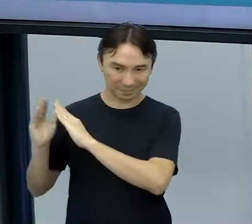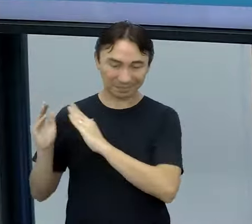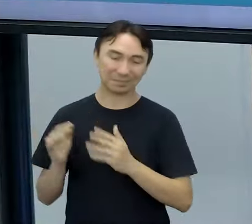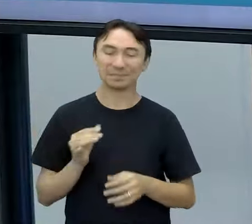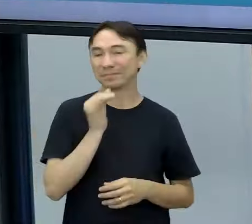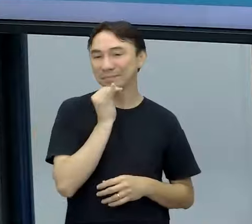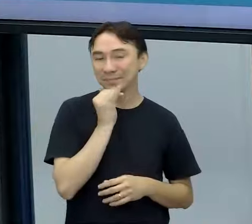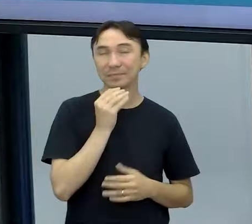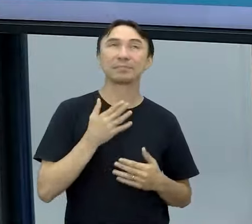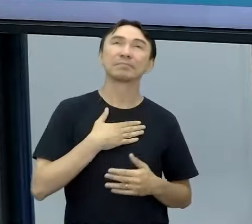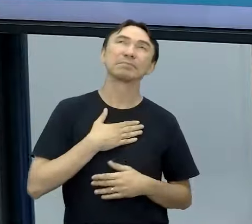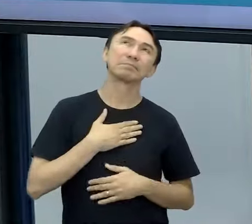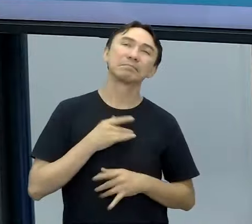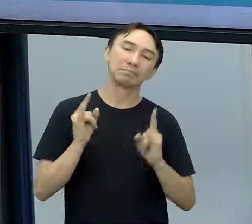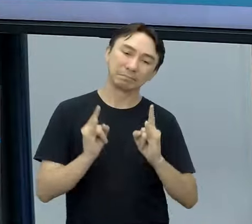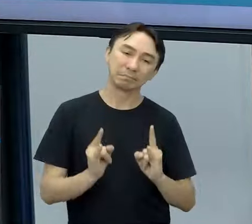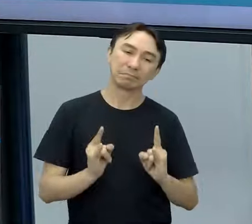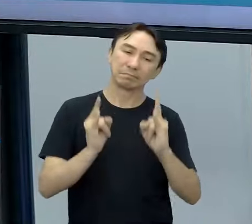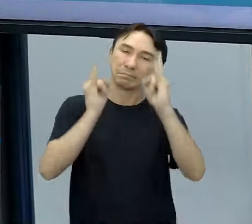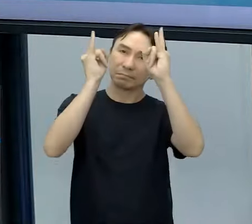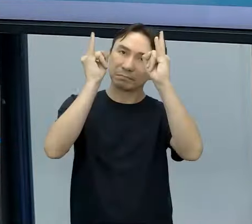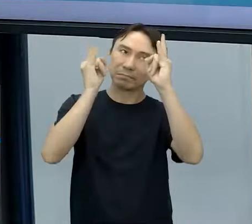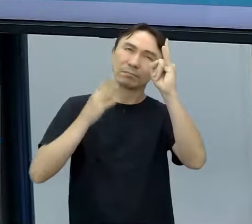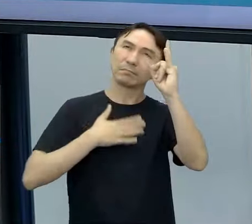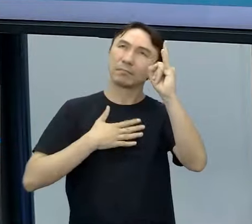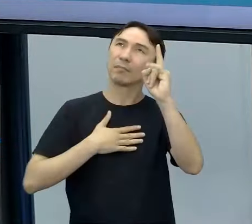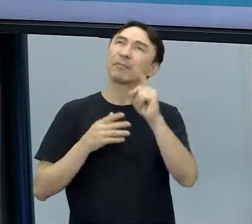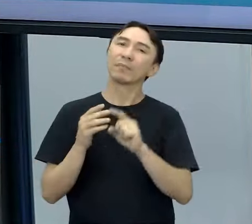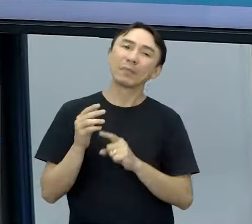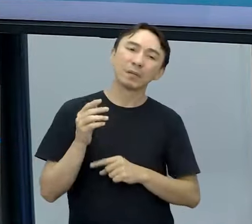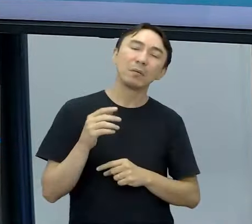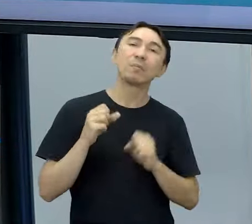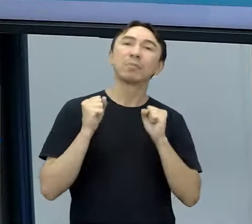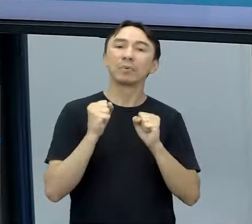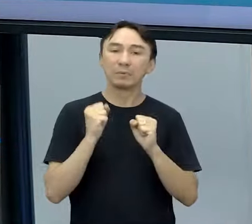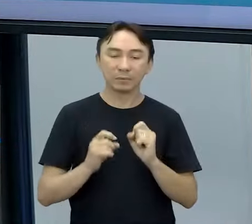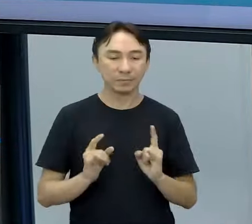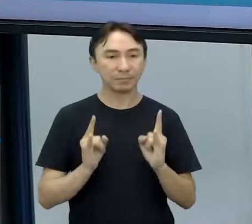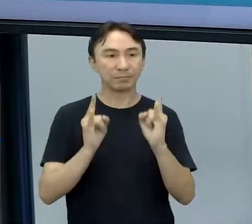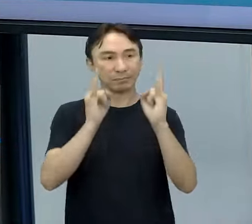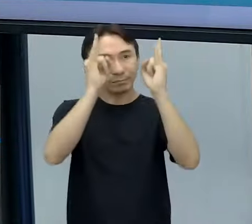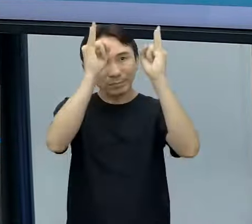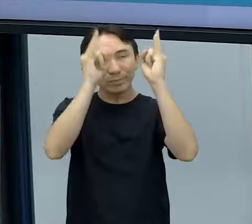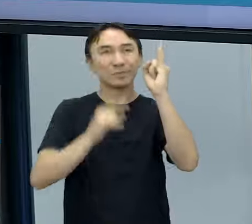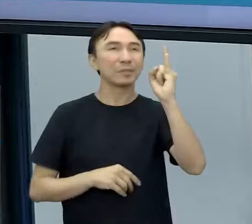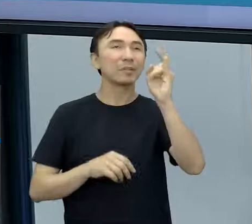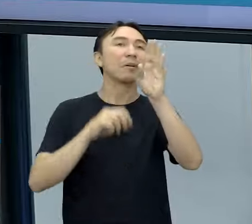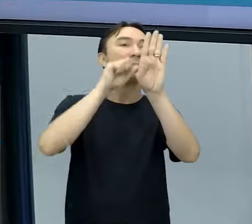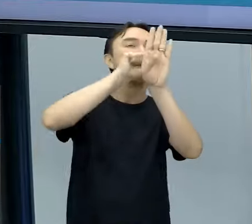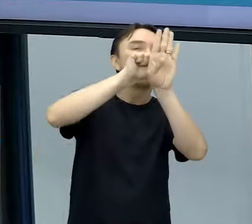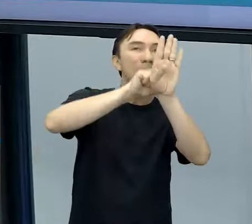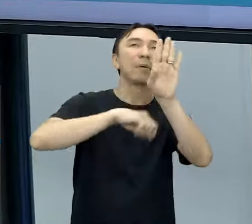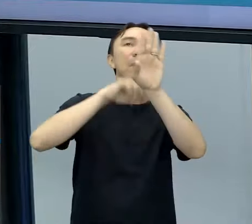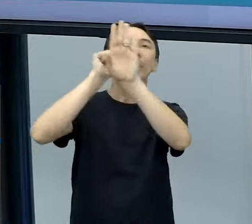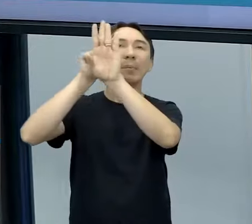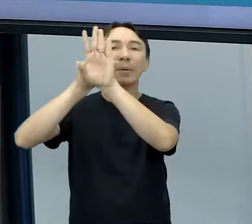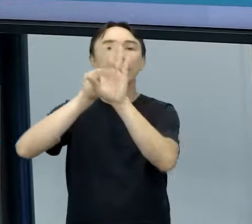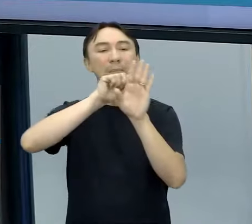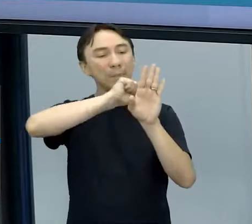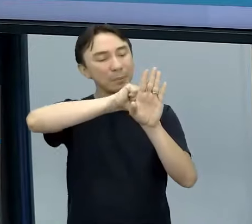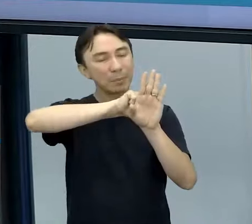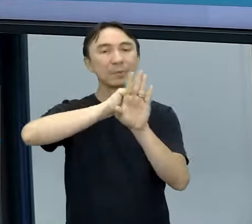eu tô pensando em perguntar pras pessoas que moram no meu prédio. Passando de apartamento em apartamento. Ou se o meu grupo lá de conversa for só do meu